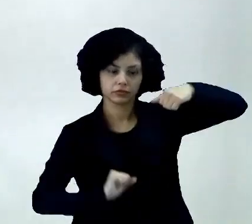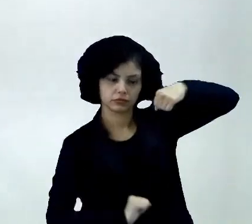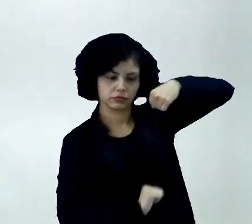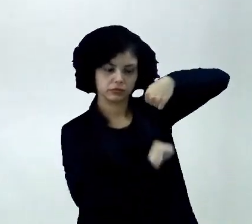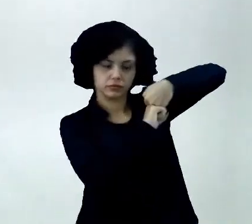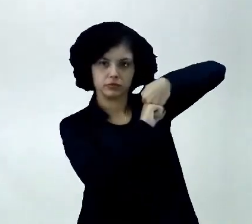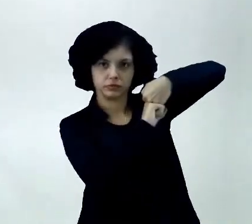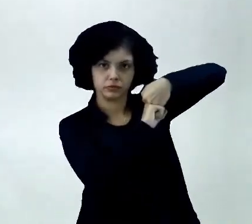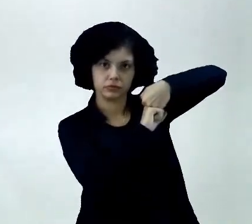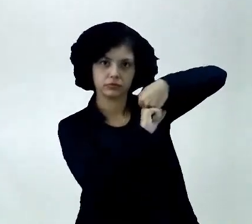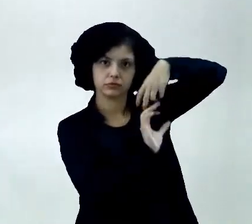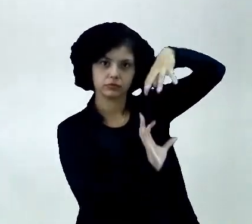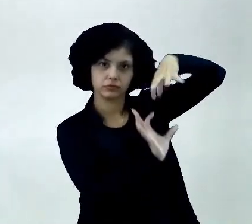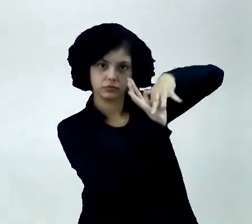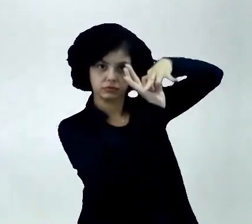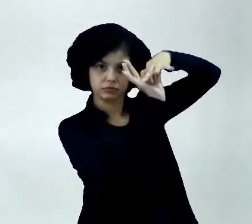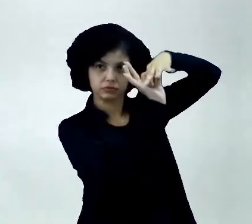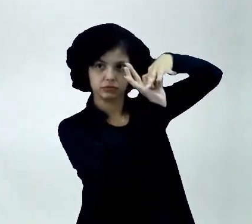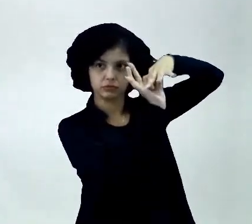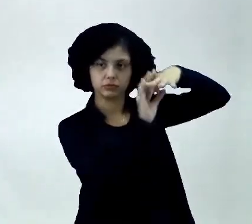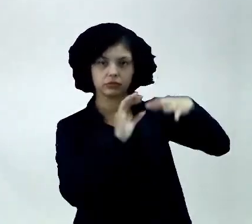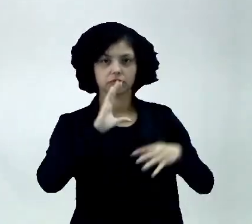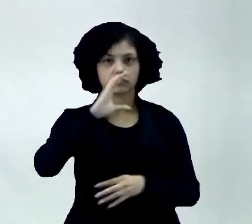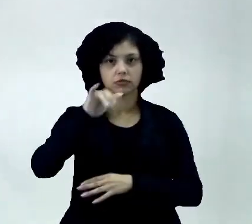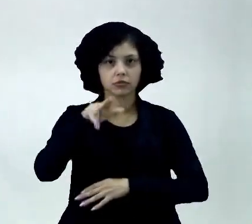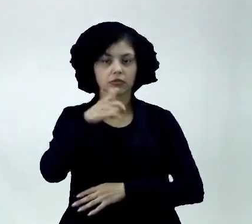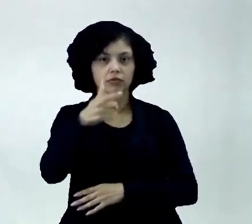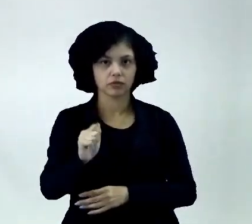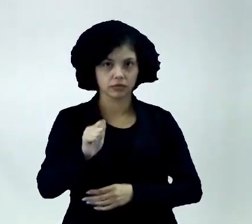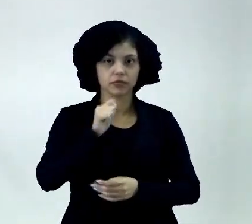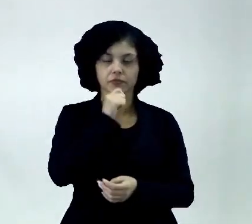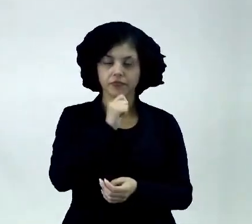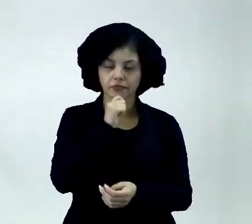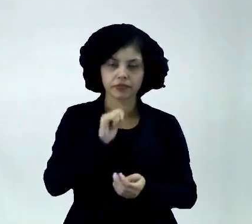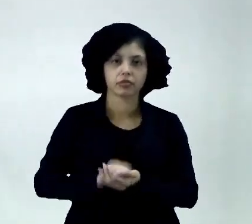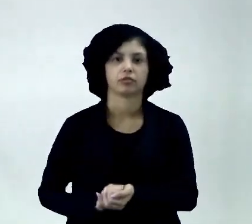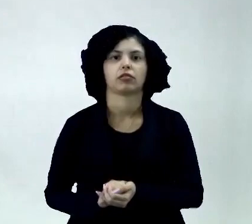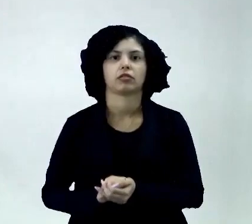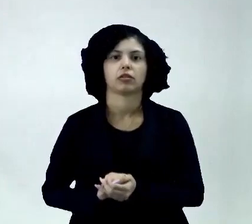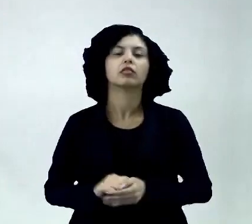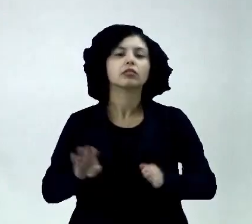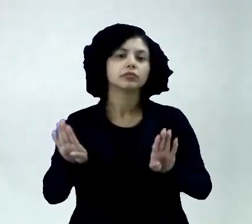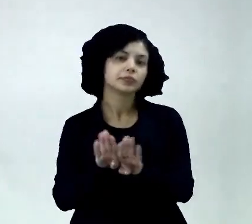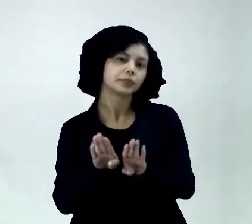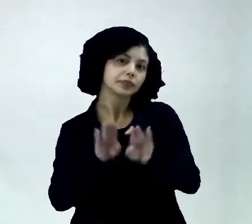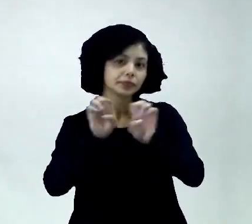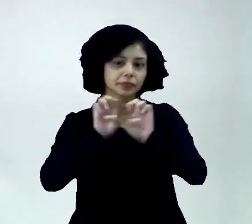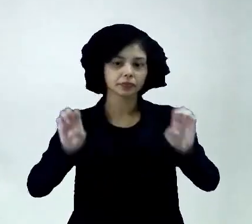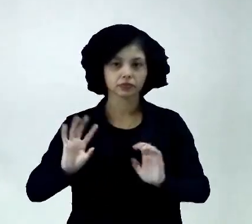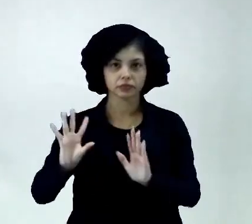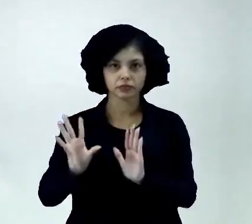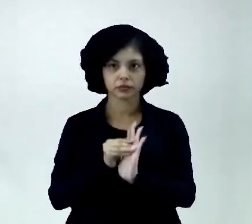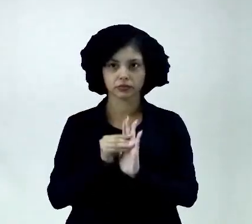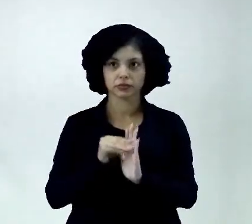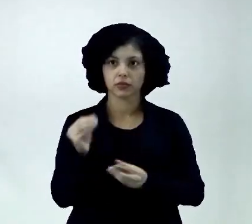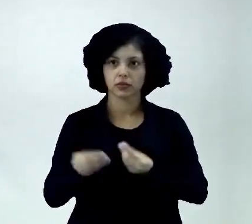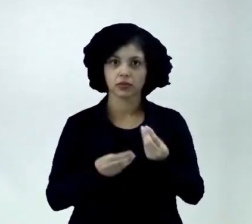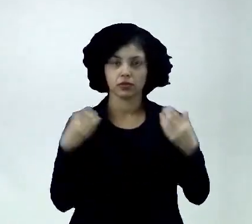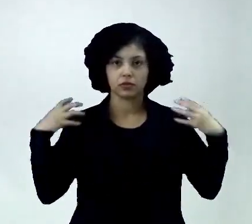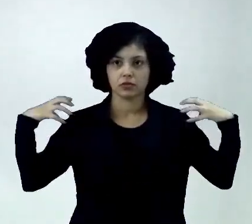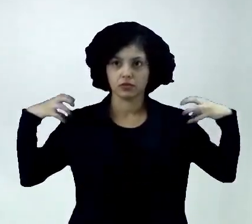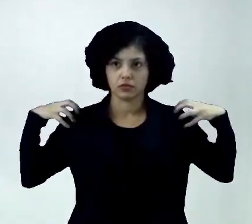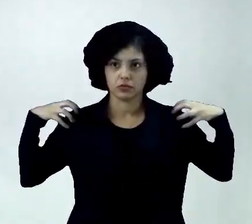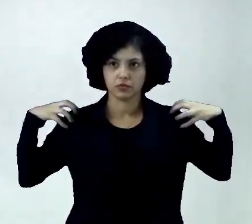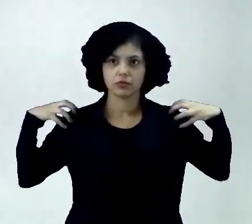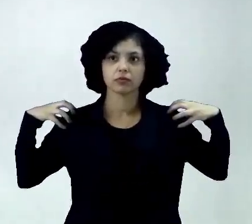está anexada àquela região axial. Axial fixa, apendicular, seriam essas estruturas que estão anexadas. Tanto as que